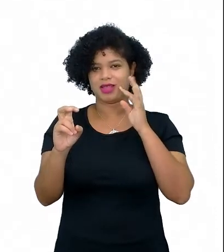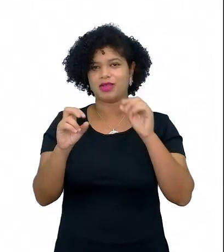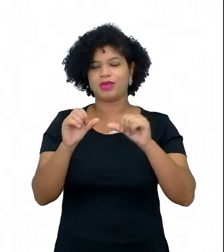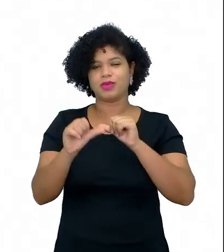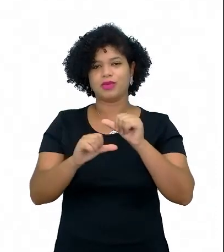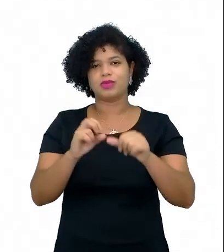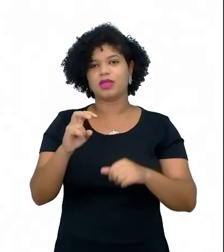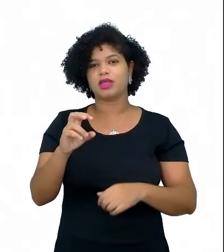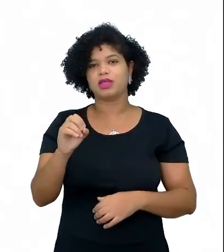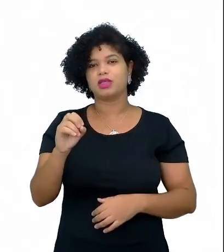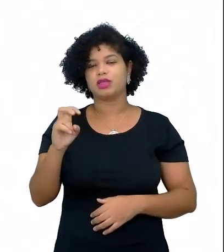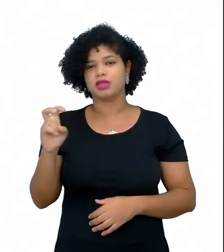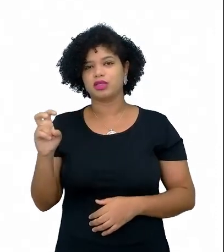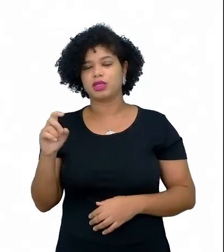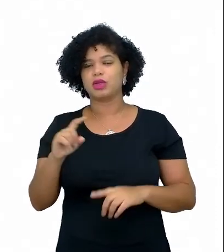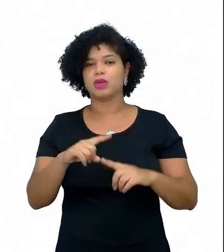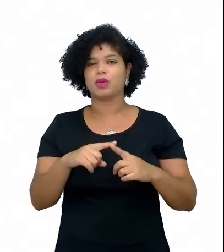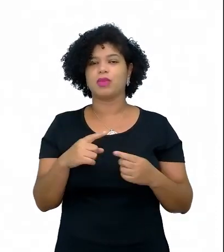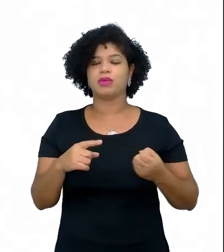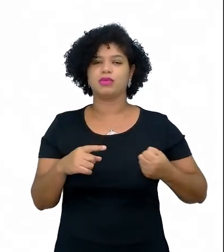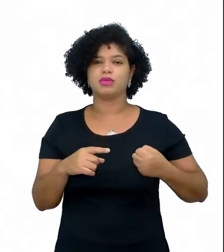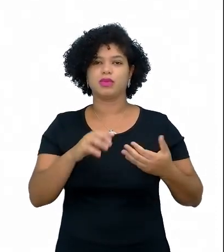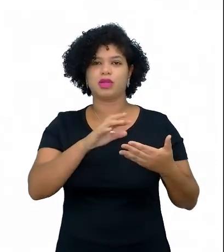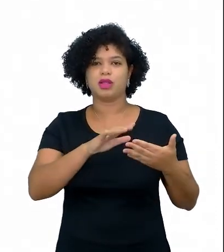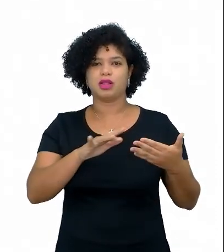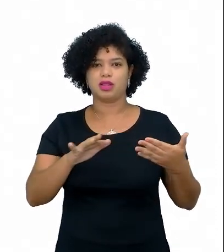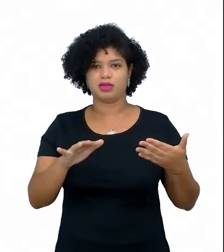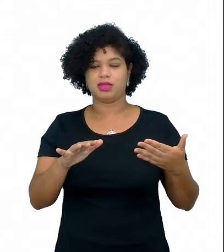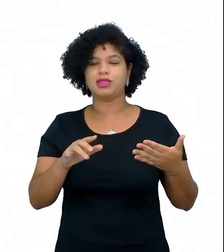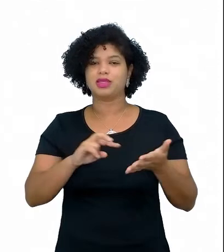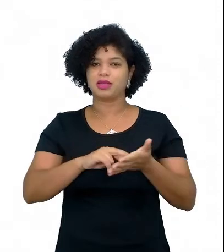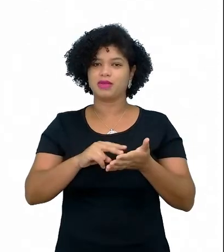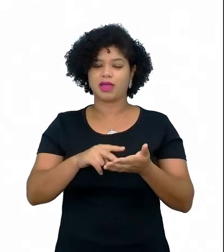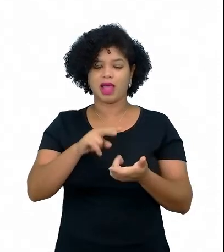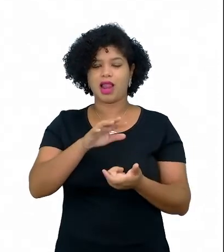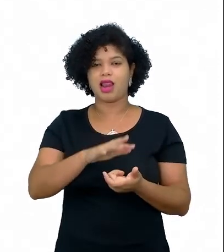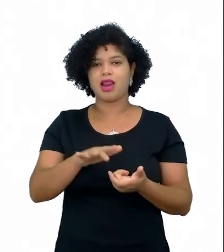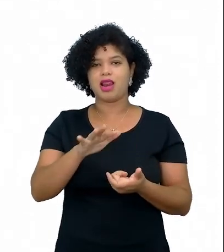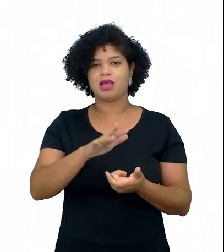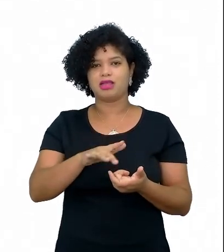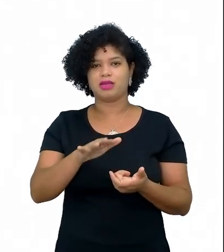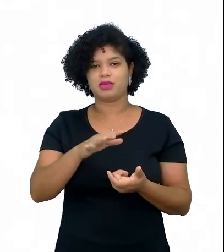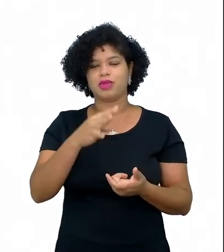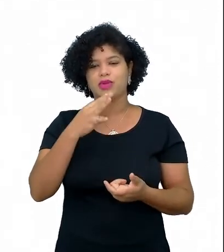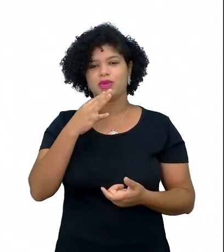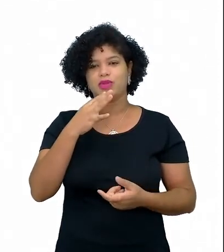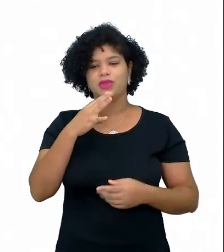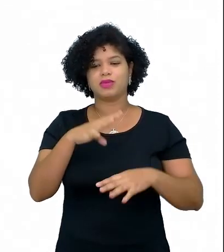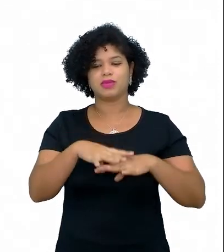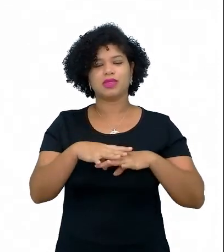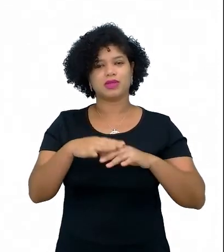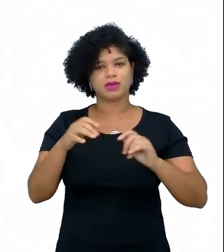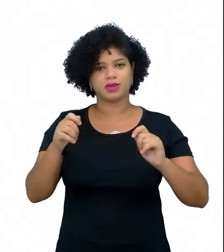505 é diferente de 505. Então, isso é ser letrado. Isso é conhecimento matemático. Então,